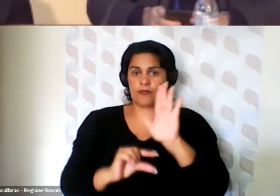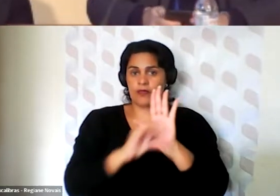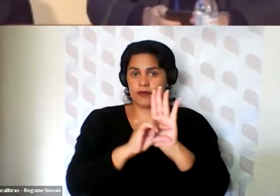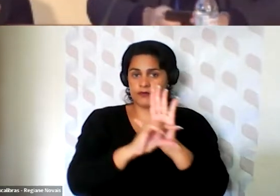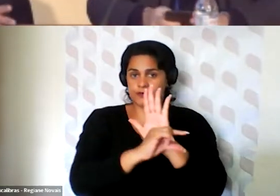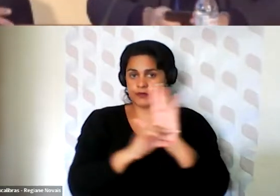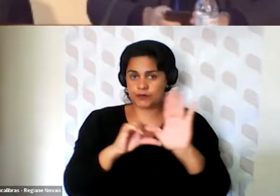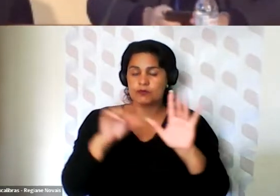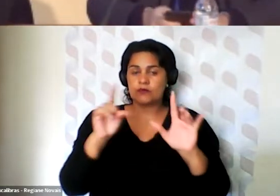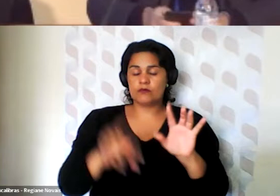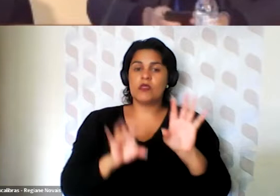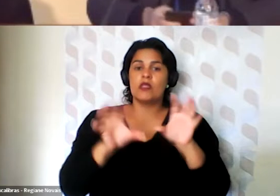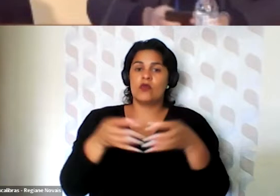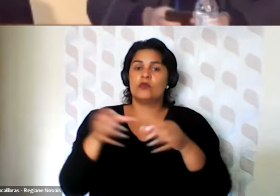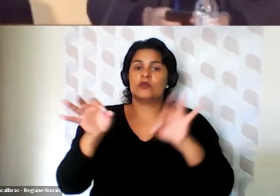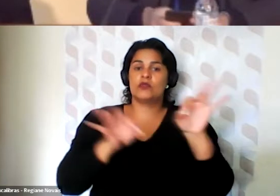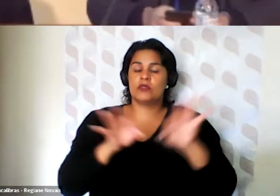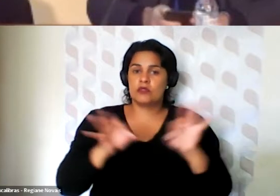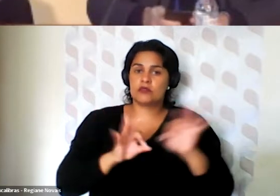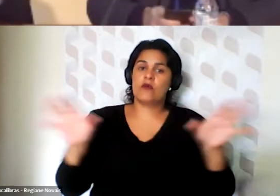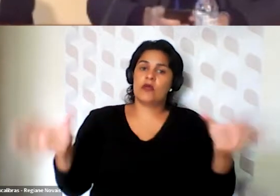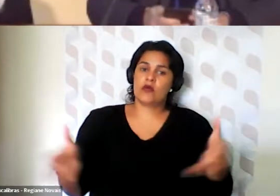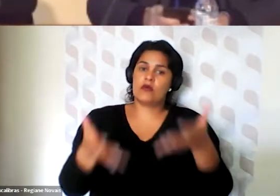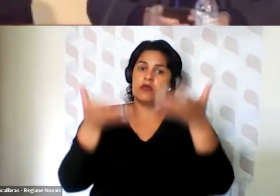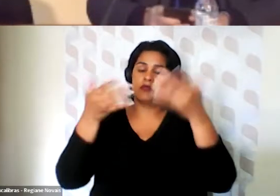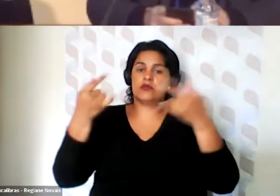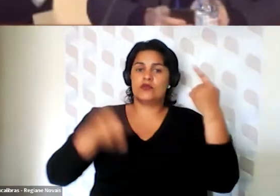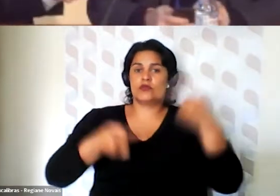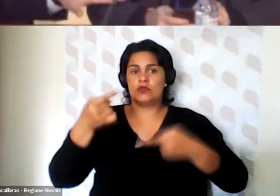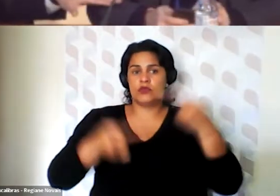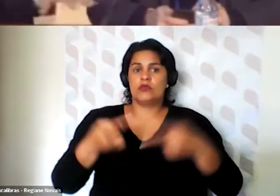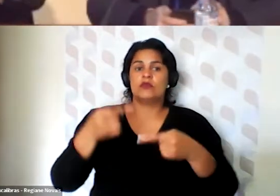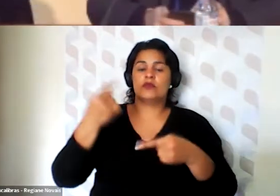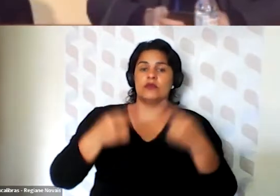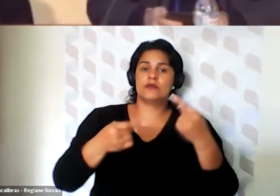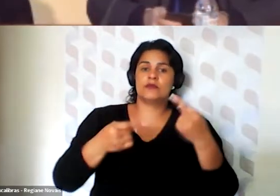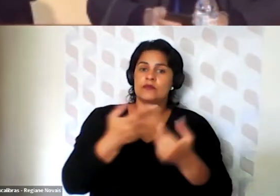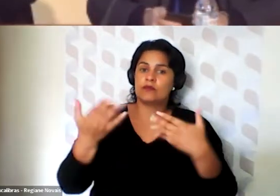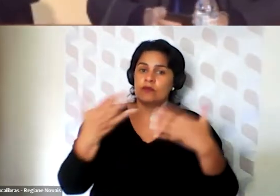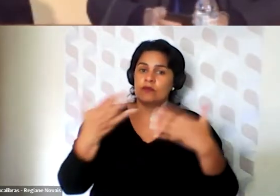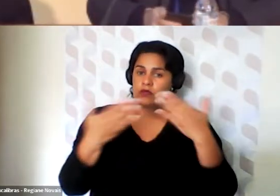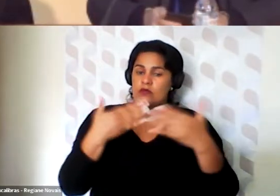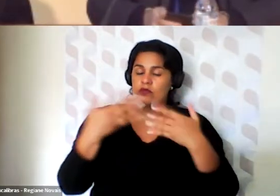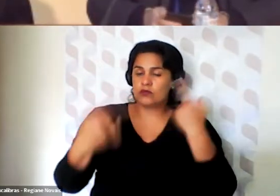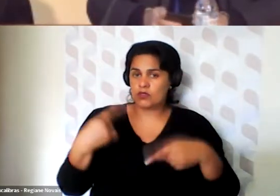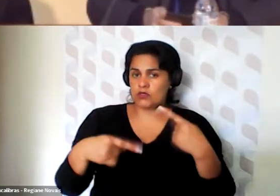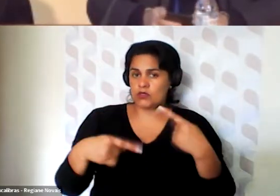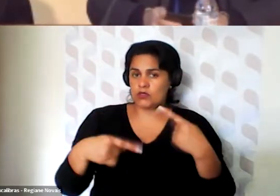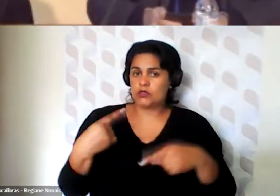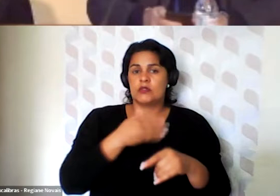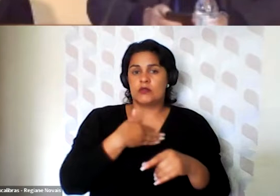práticas. Eu acho que você pode dizer que a OCDE tem, o André falou do negócio da 104, 105, é o seguinte, você